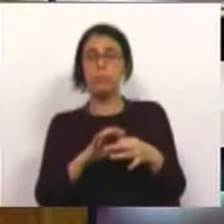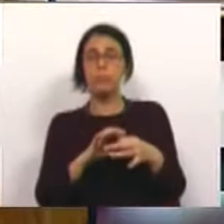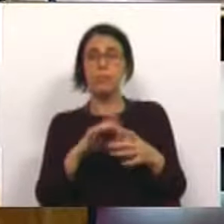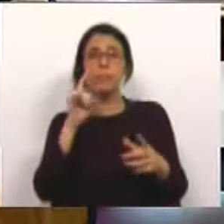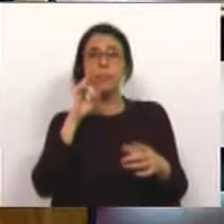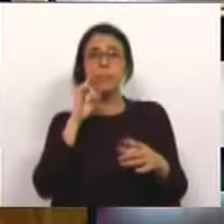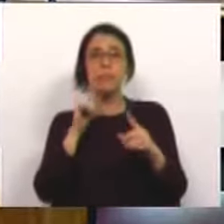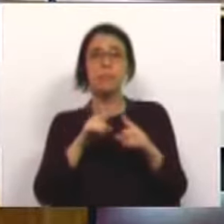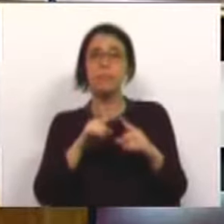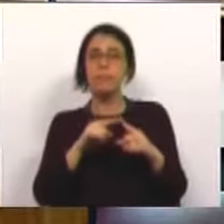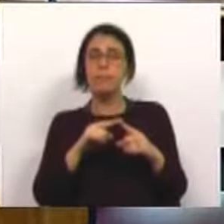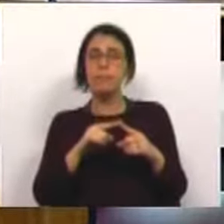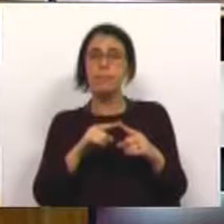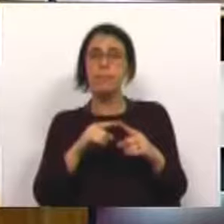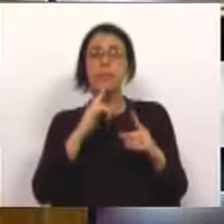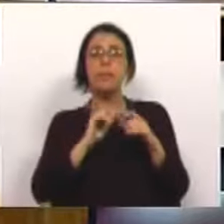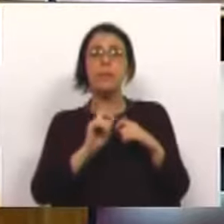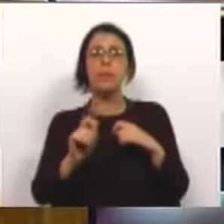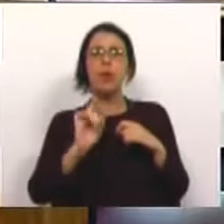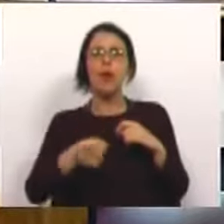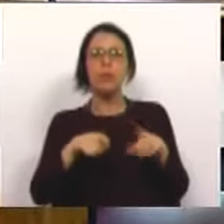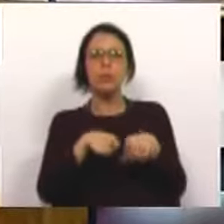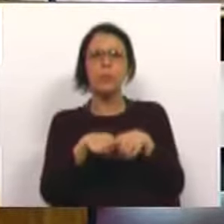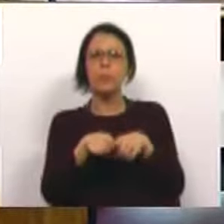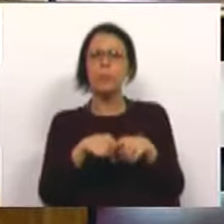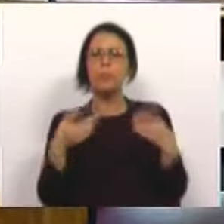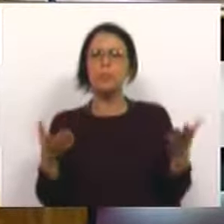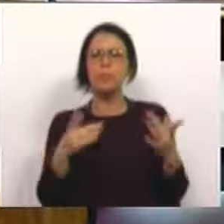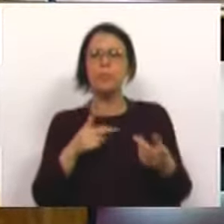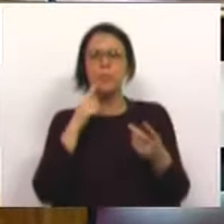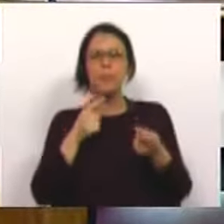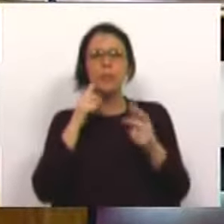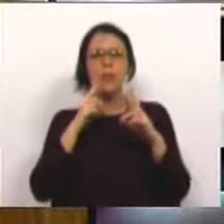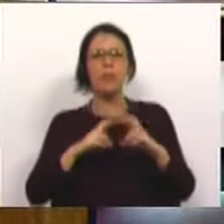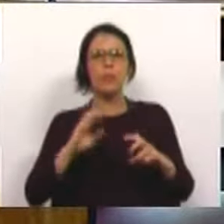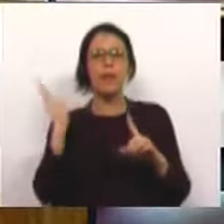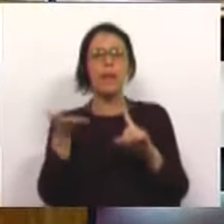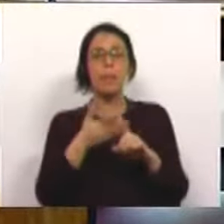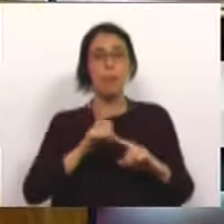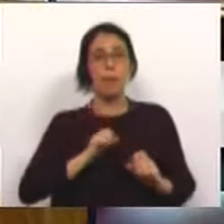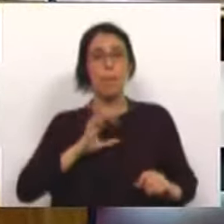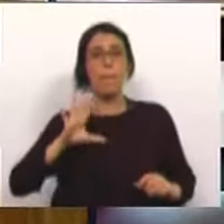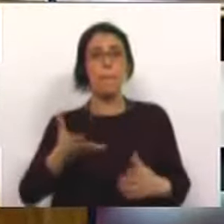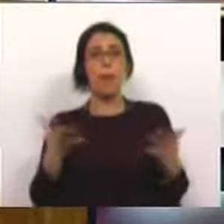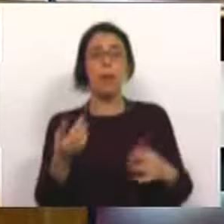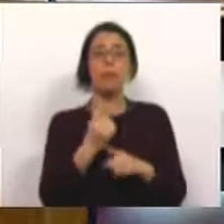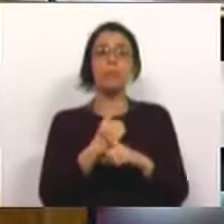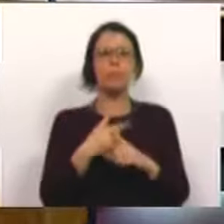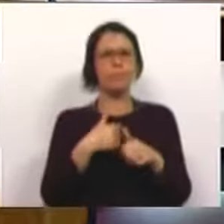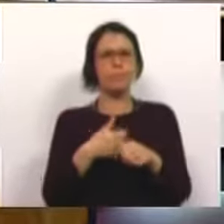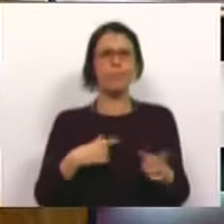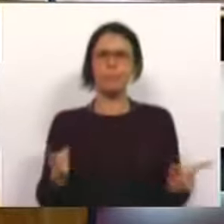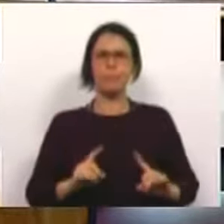à defesa, à definição da política de investigação criminal existente no nosso país, e também não